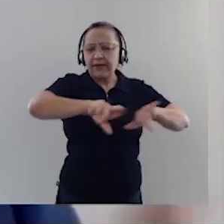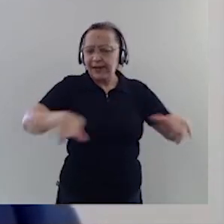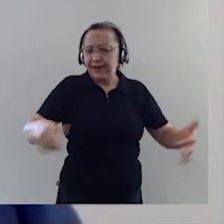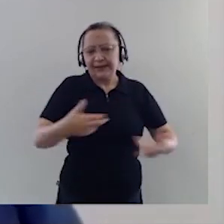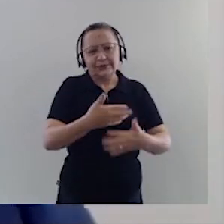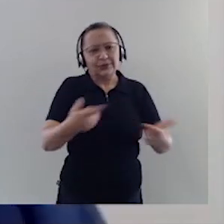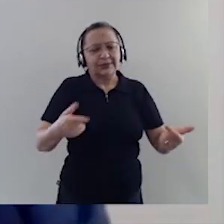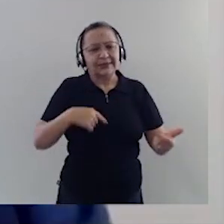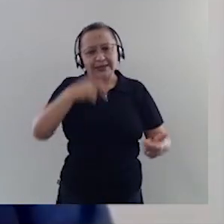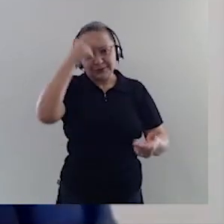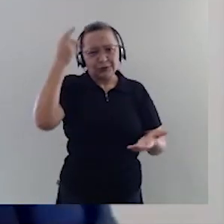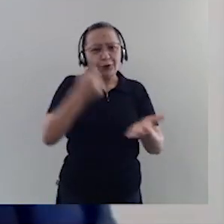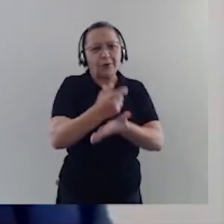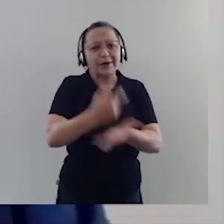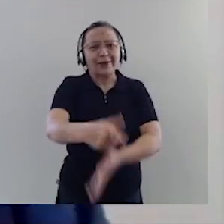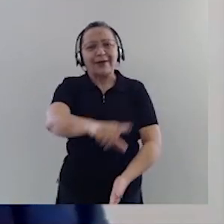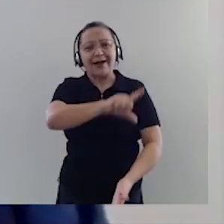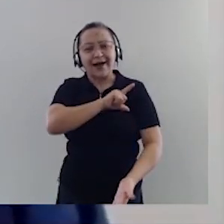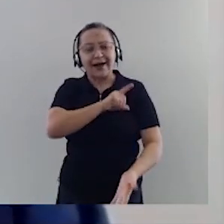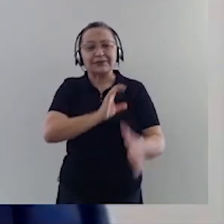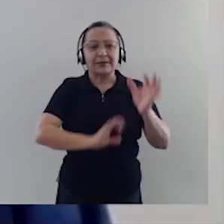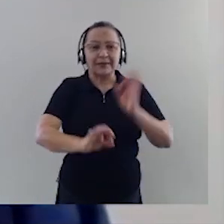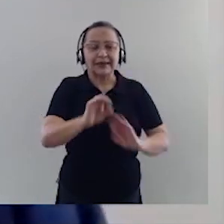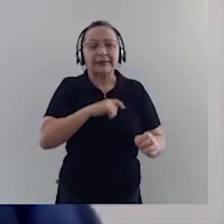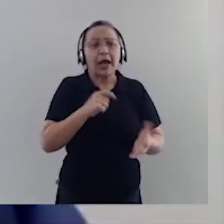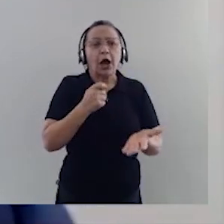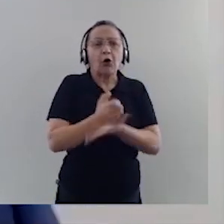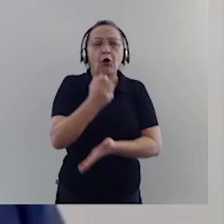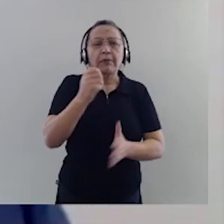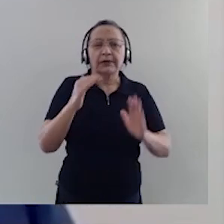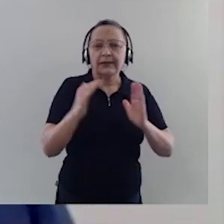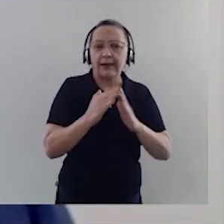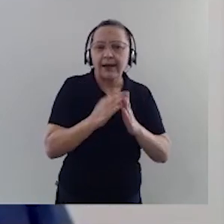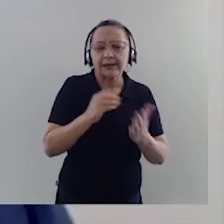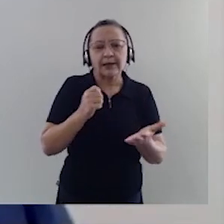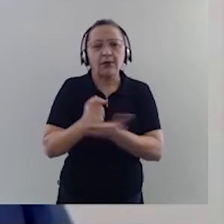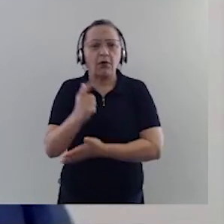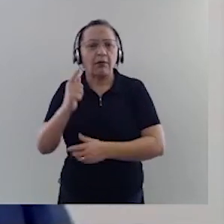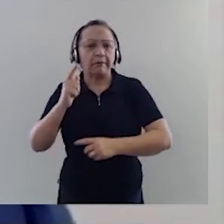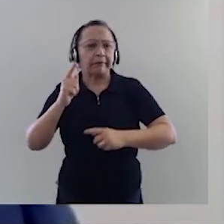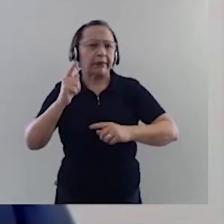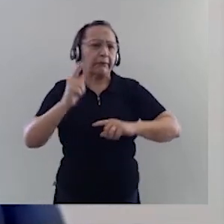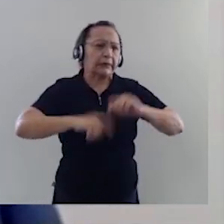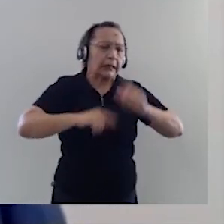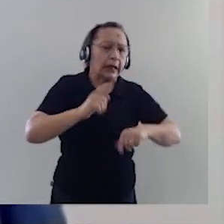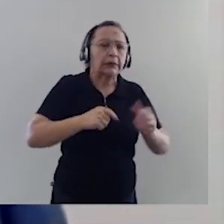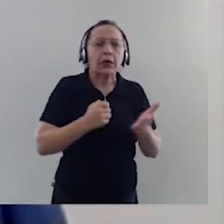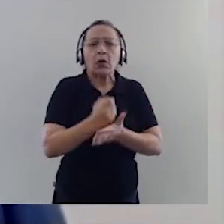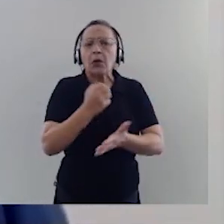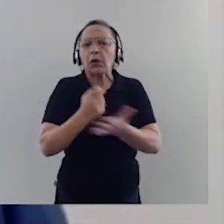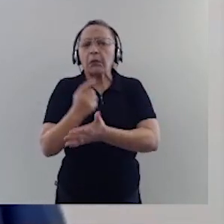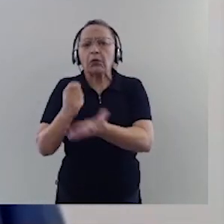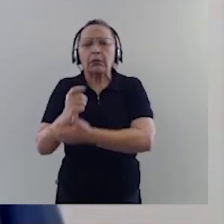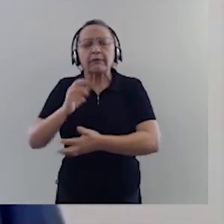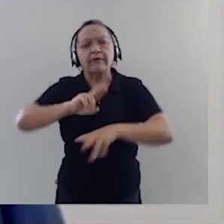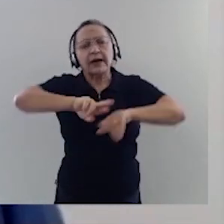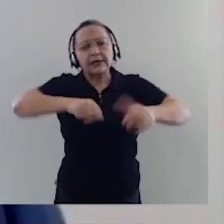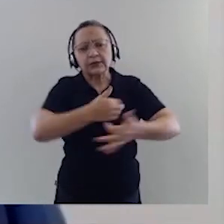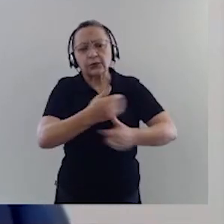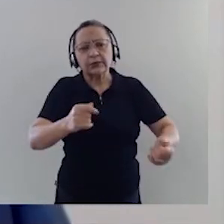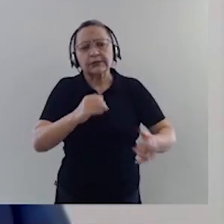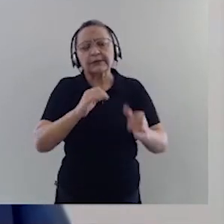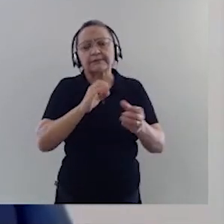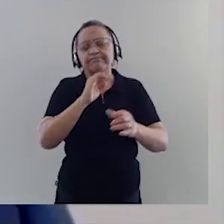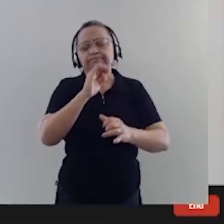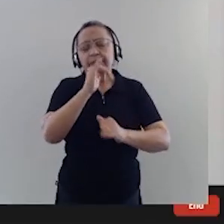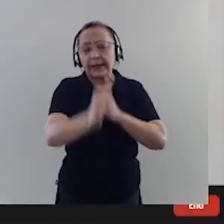consumidor, aquisição de propriedade, aquisição de bens e produtos pela internet. Nós vamos ter uma infinidade